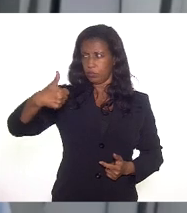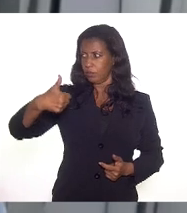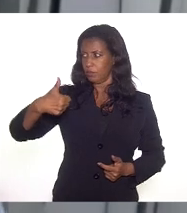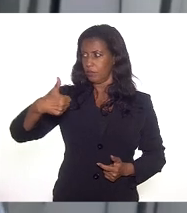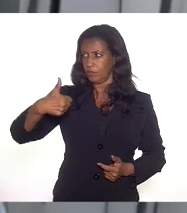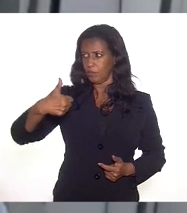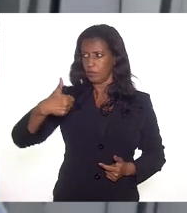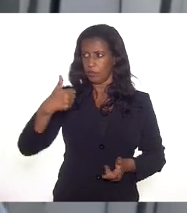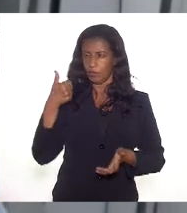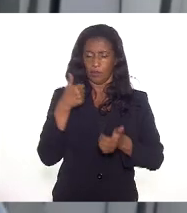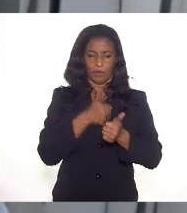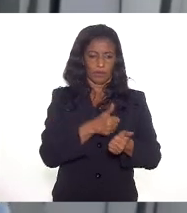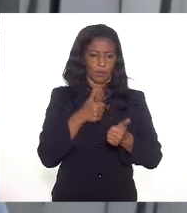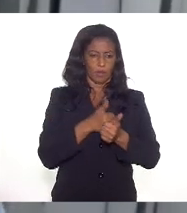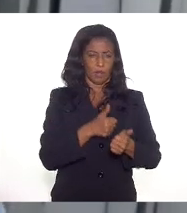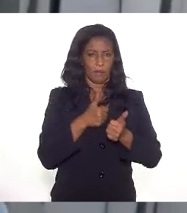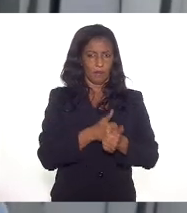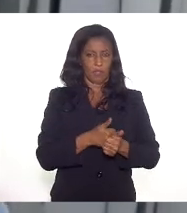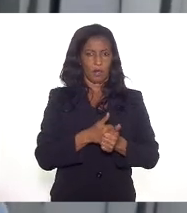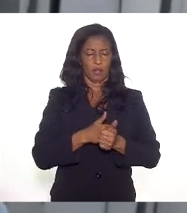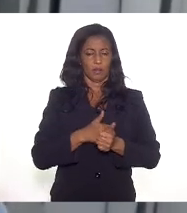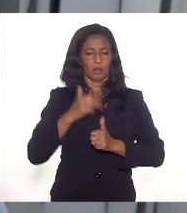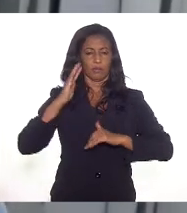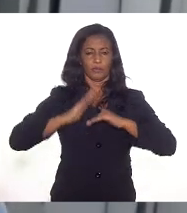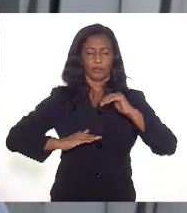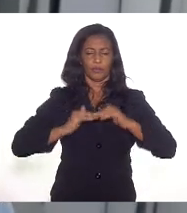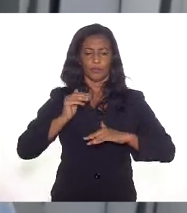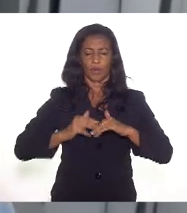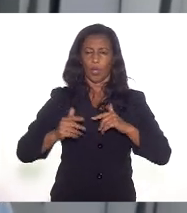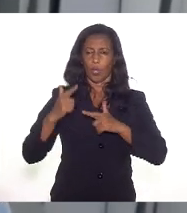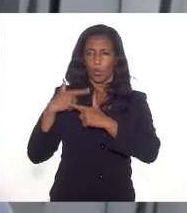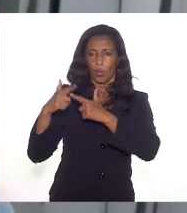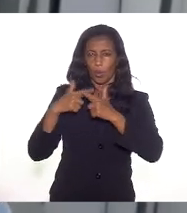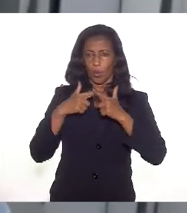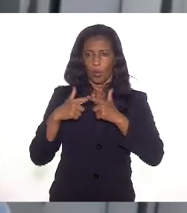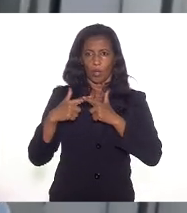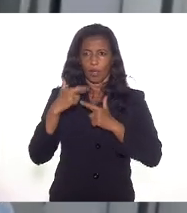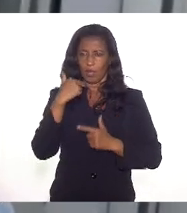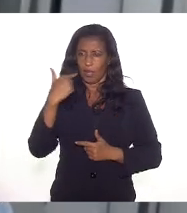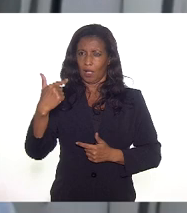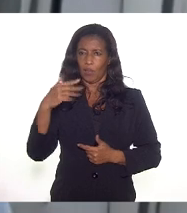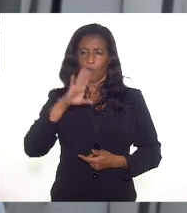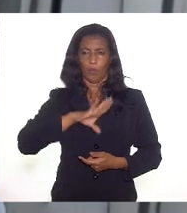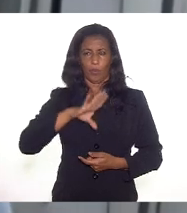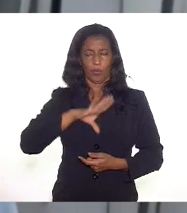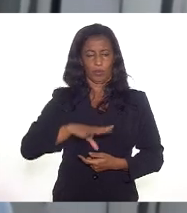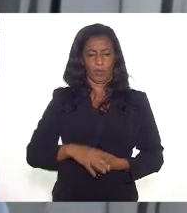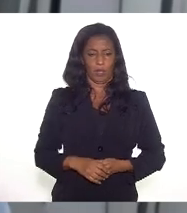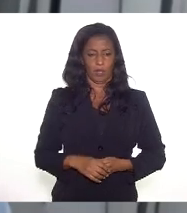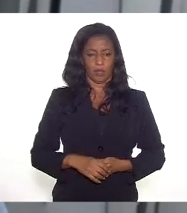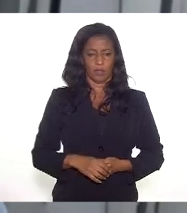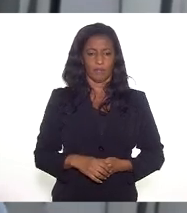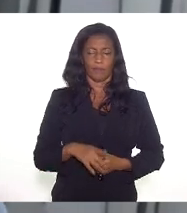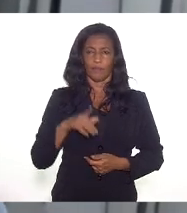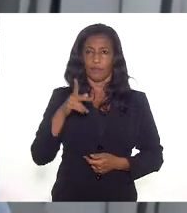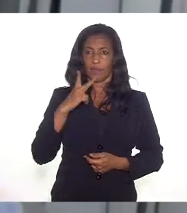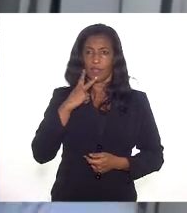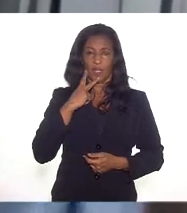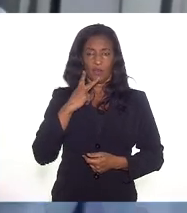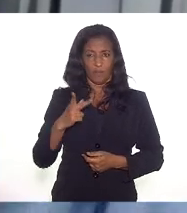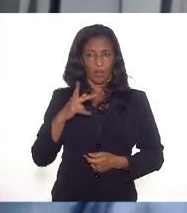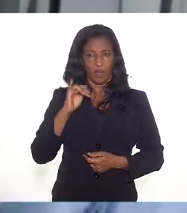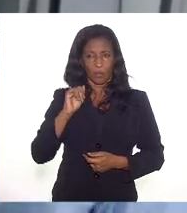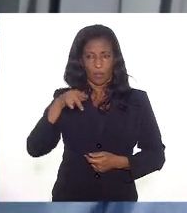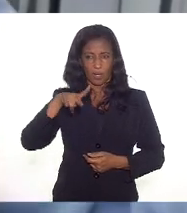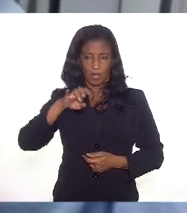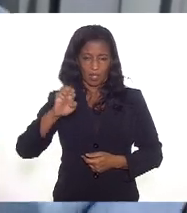no enfrentamento do problema da proficiência em língua portuguesa dos estudantes brasileiros. Né? Revelam que os investimentos feitos no PNAIC